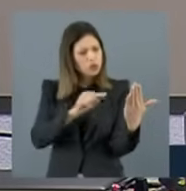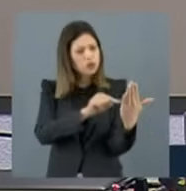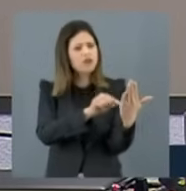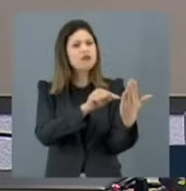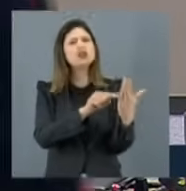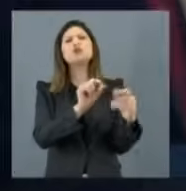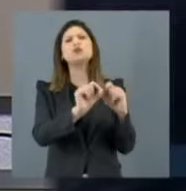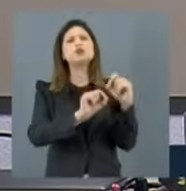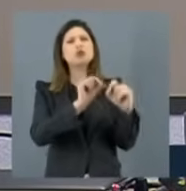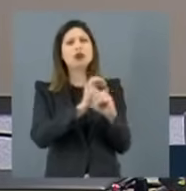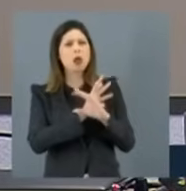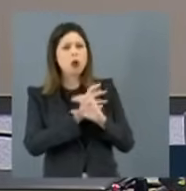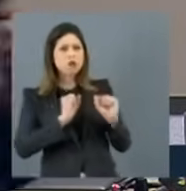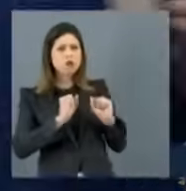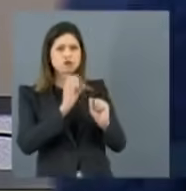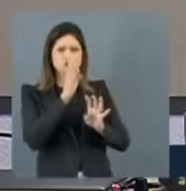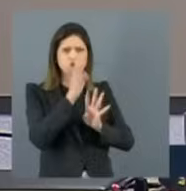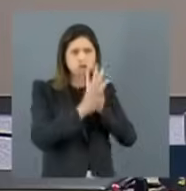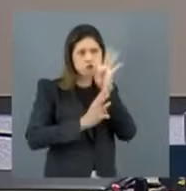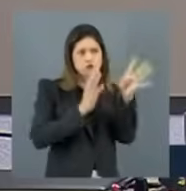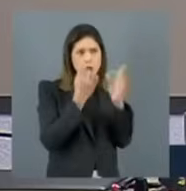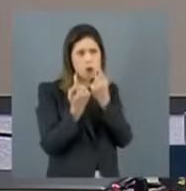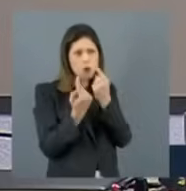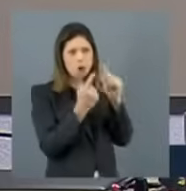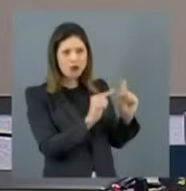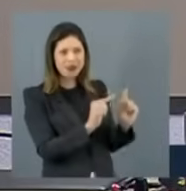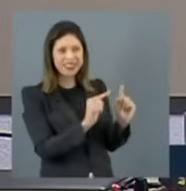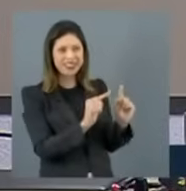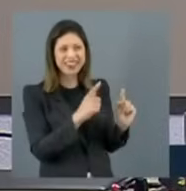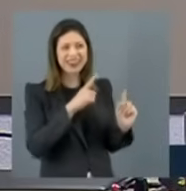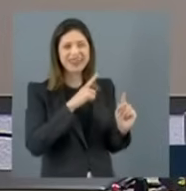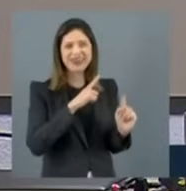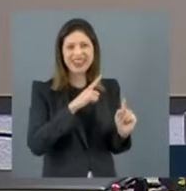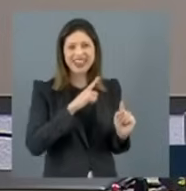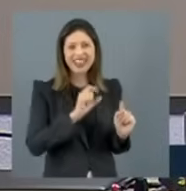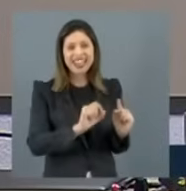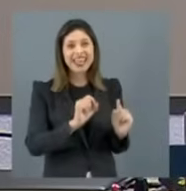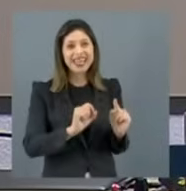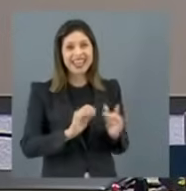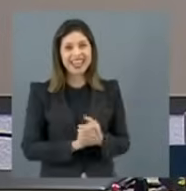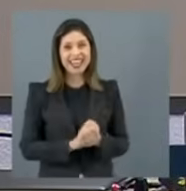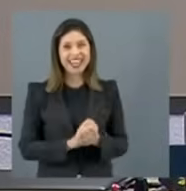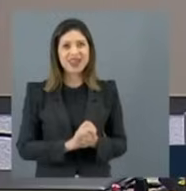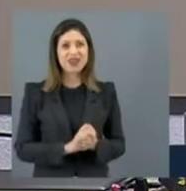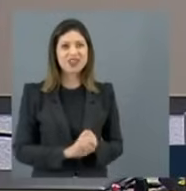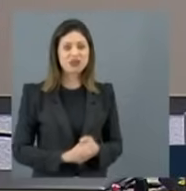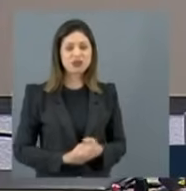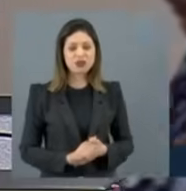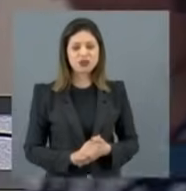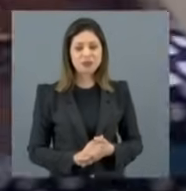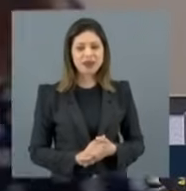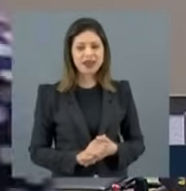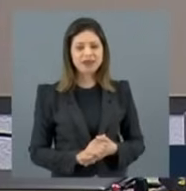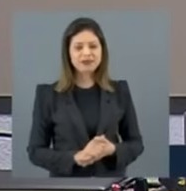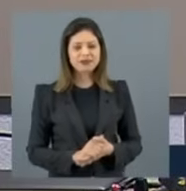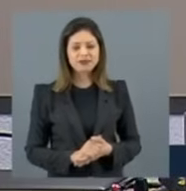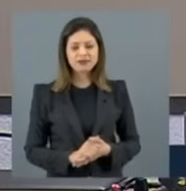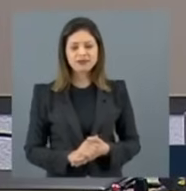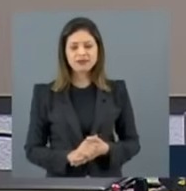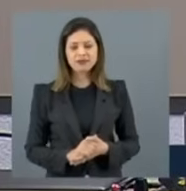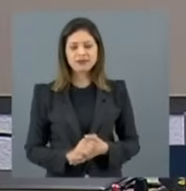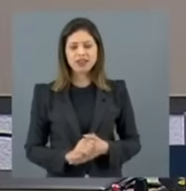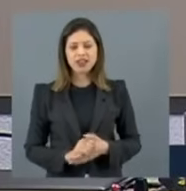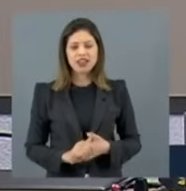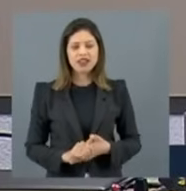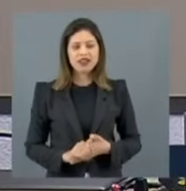massa os adversários de Lula. Nossa equipe fez uma análise e encontrou